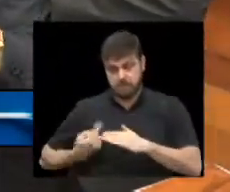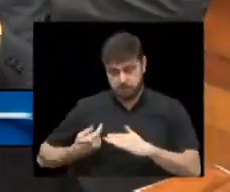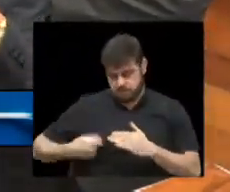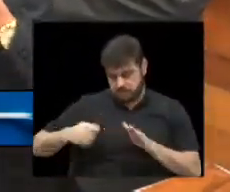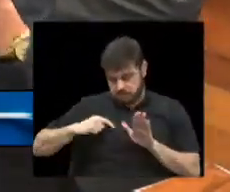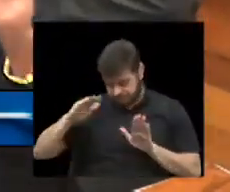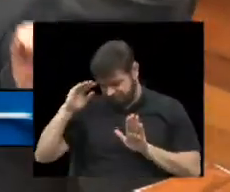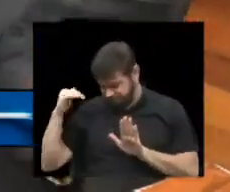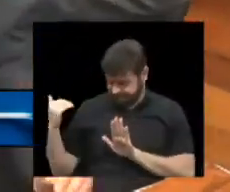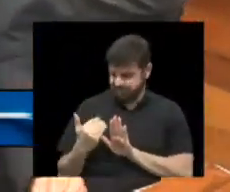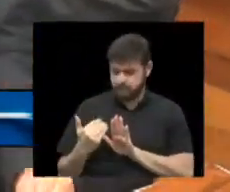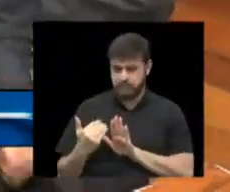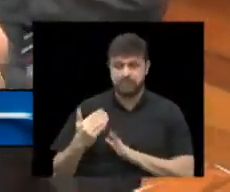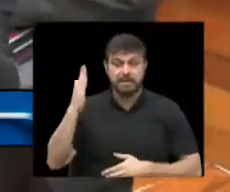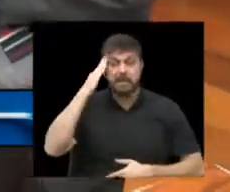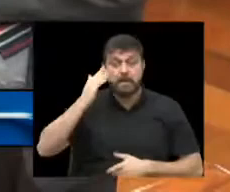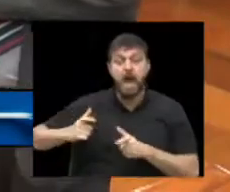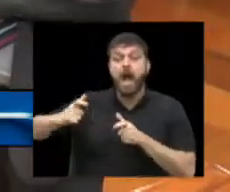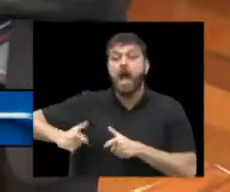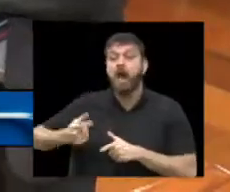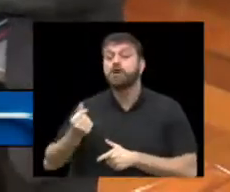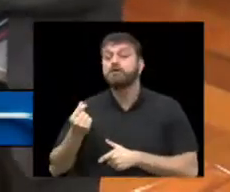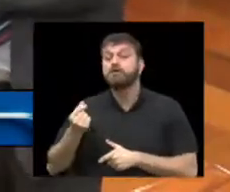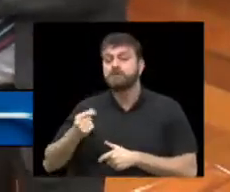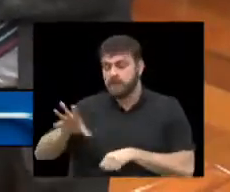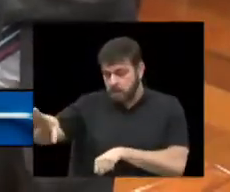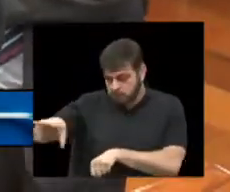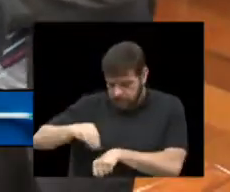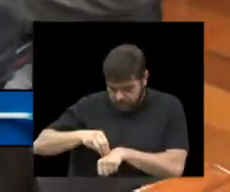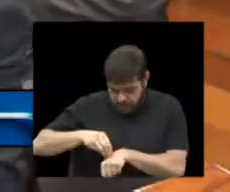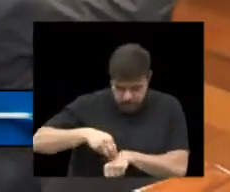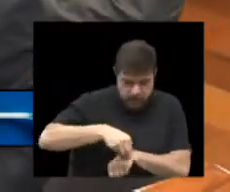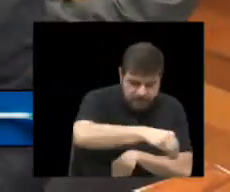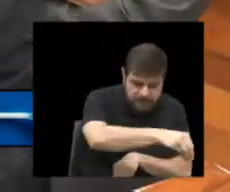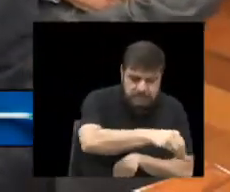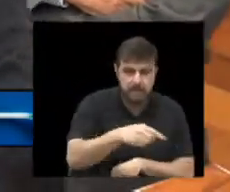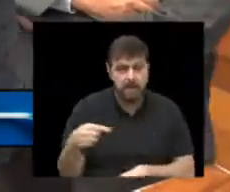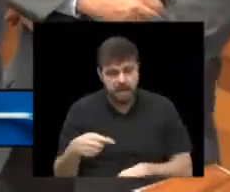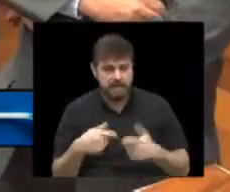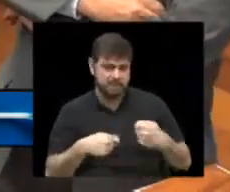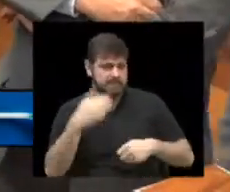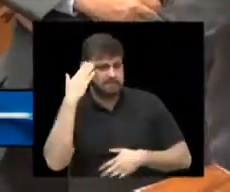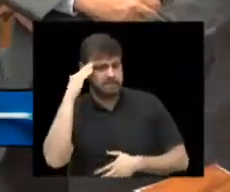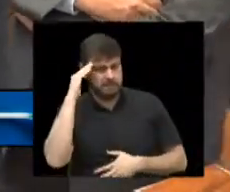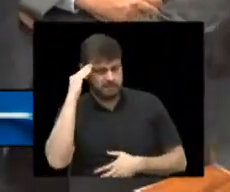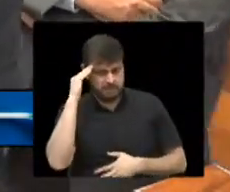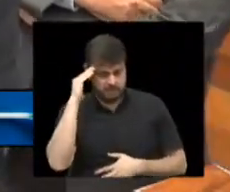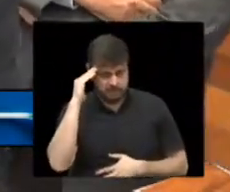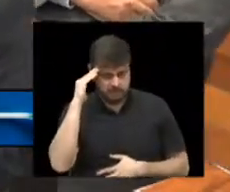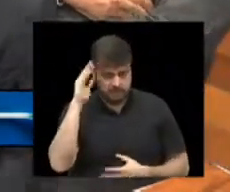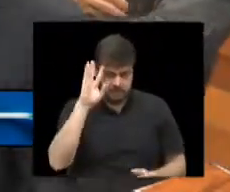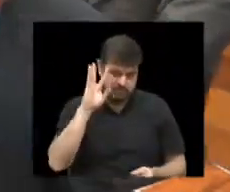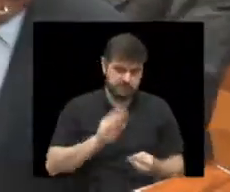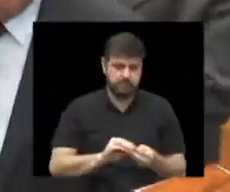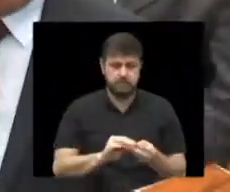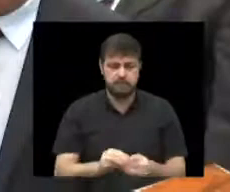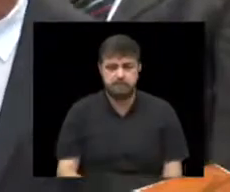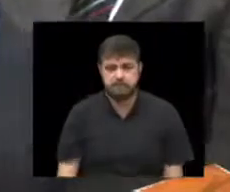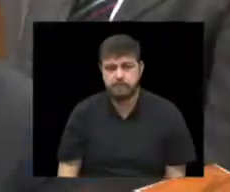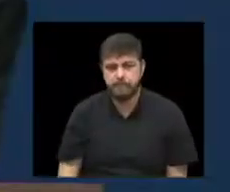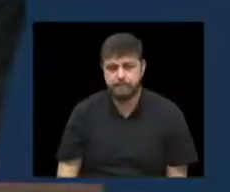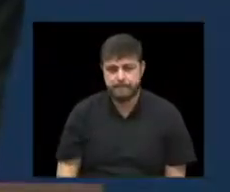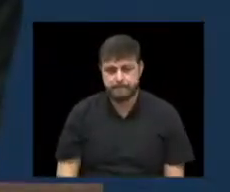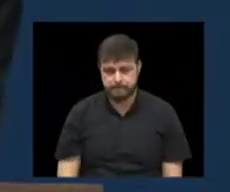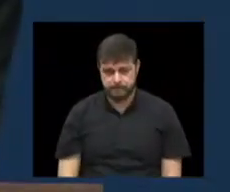direcionar, sabendo de onde vai tirar e aonde vai colocar. Era só isso para que ela entenda de uma vez por todas, vereador. Obrigado,